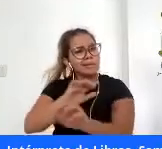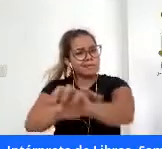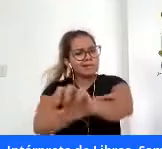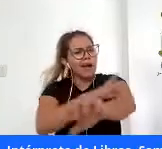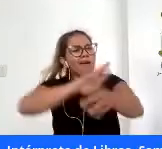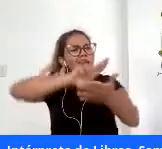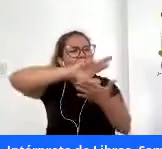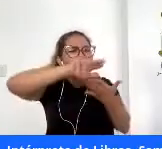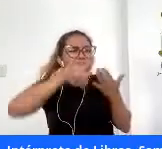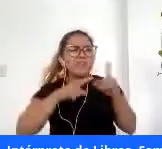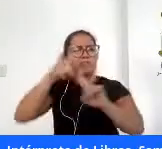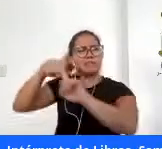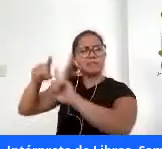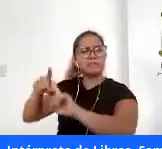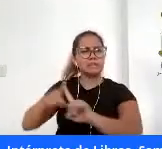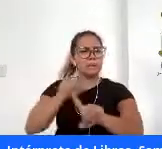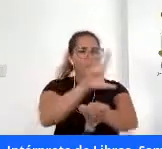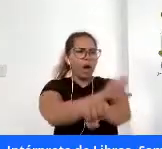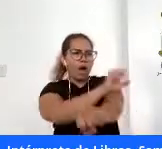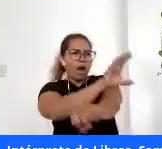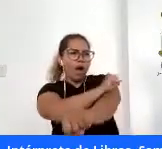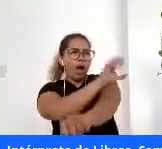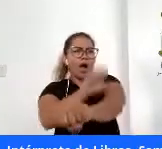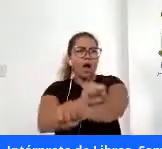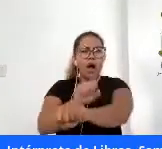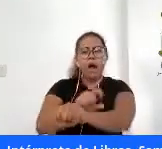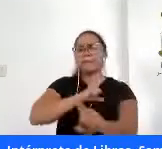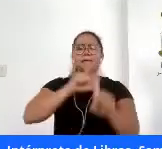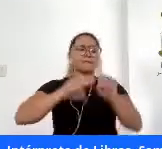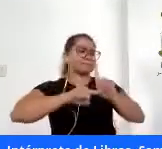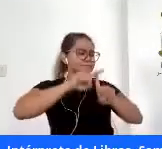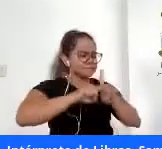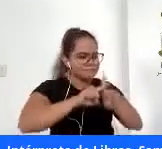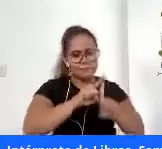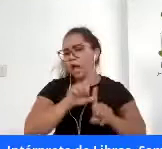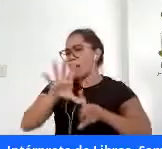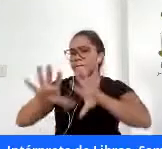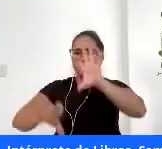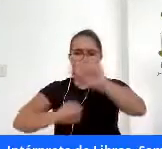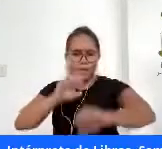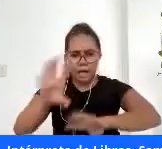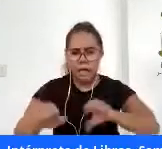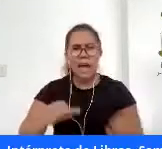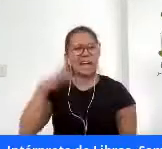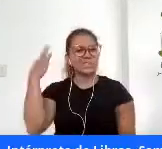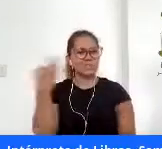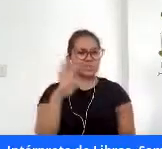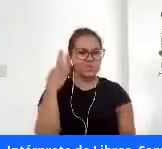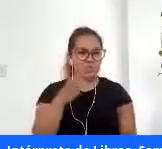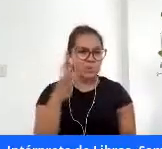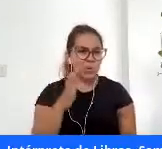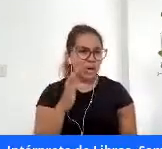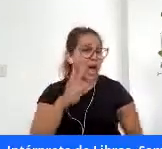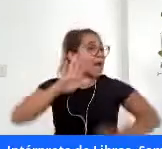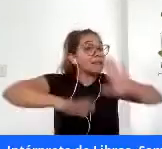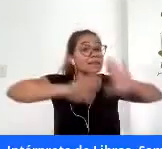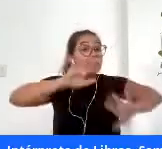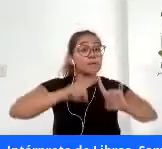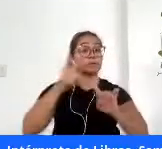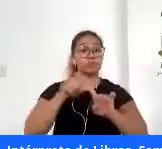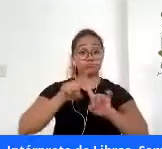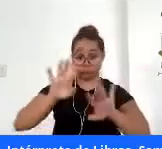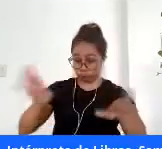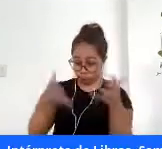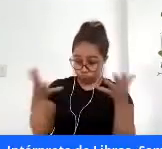Esses receptores, eles recebem a sensação de temperatura, de toque, de dor. Então, dependendo do tipo de